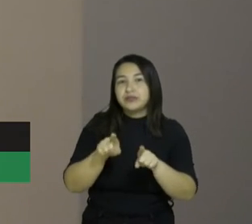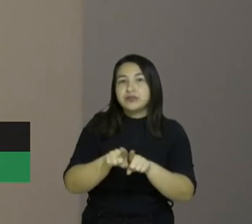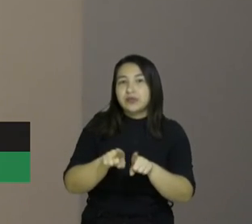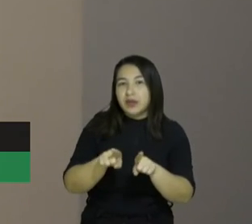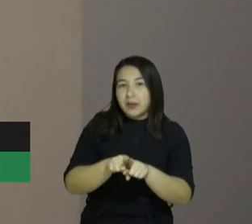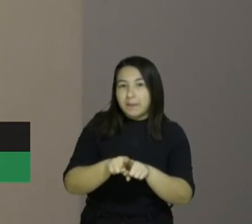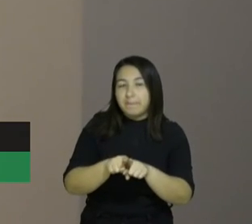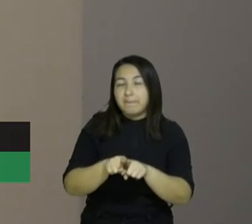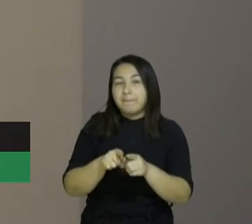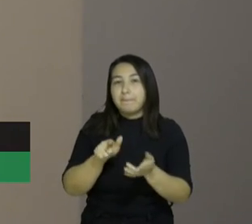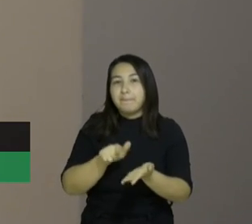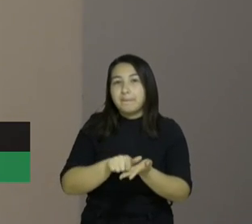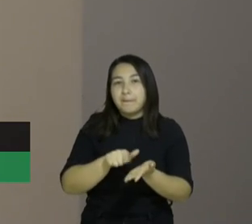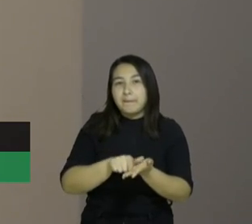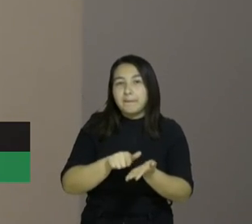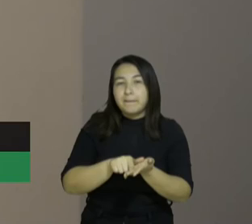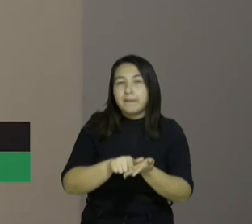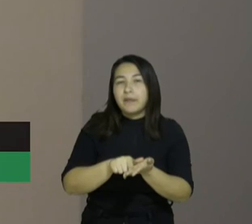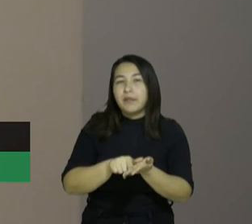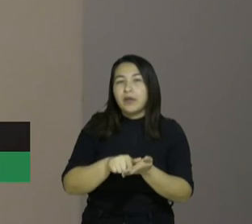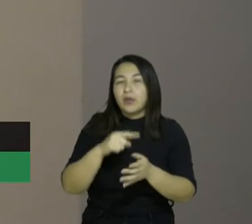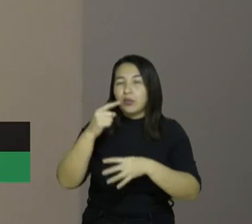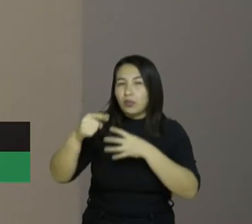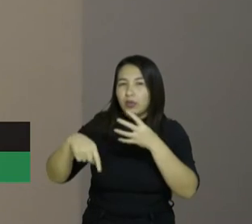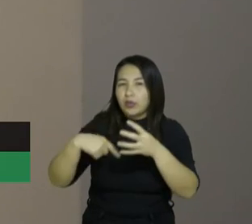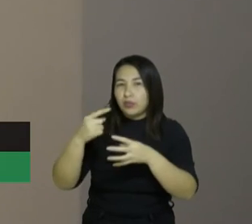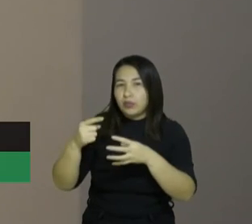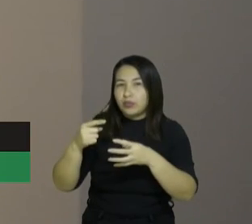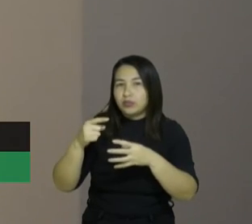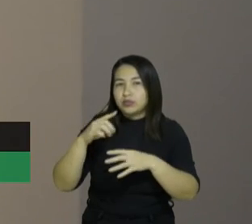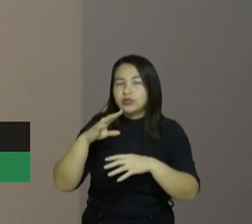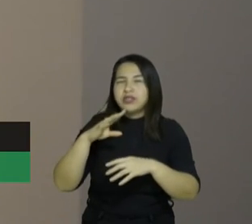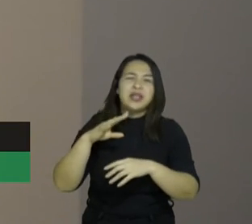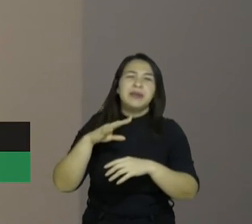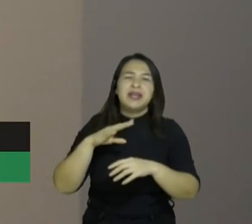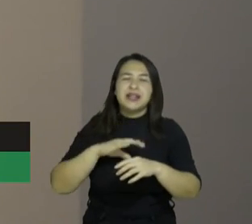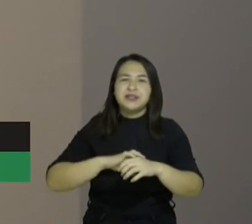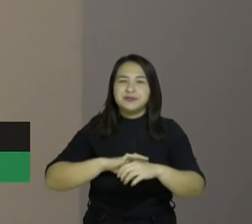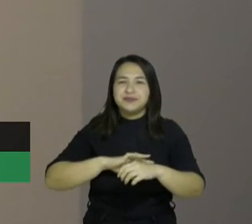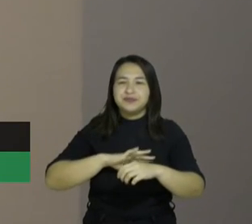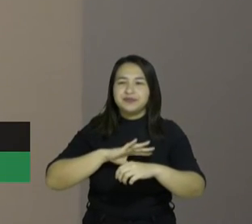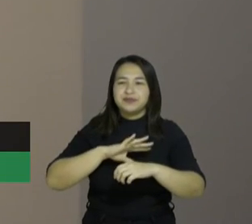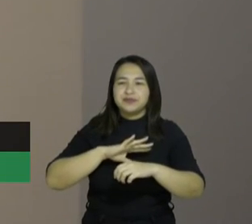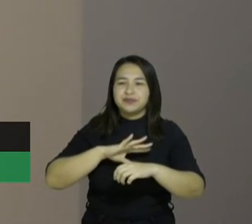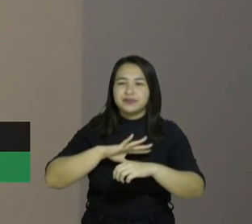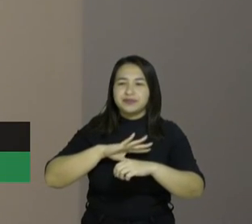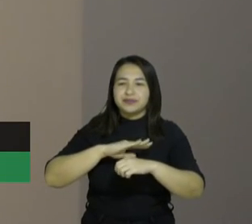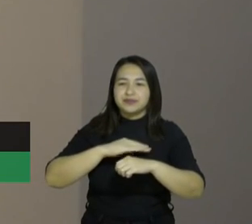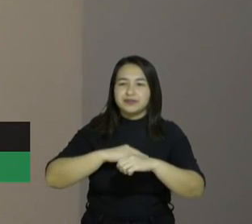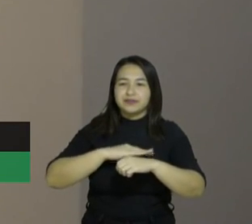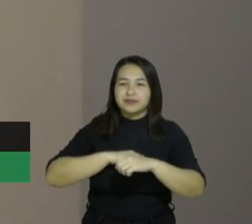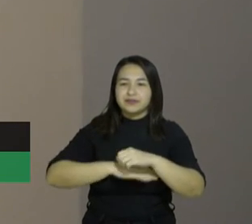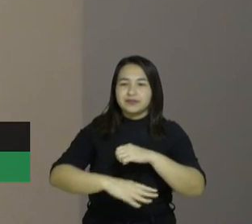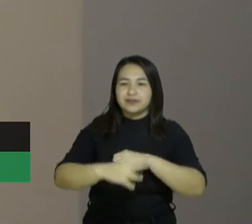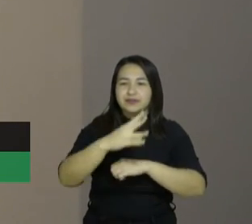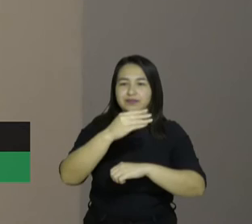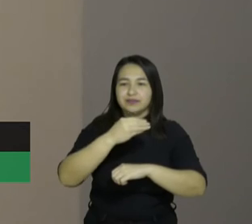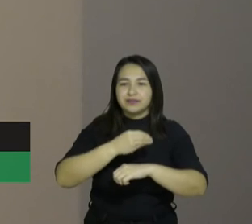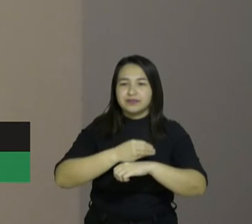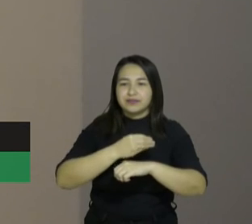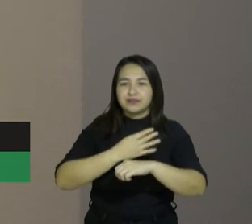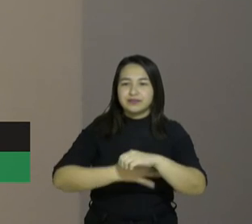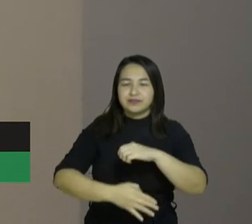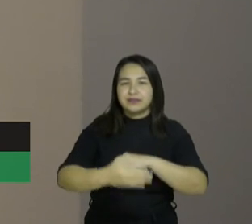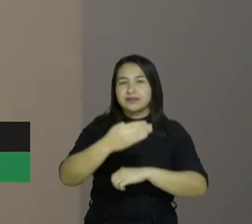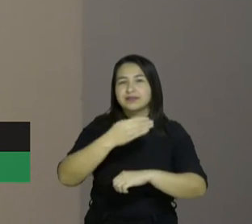crítico a desempenhar na agenda global de sustentabilidade Além disso é importante nós considerarmos as potencialidades